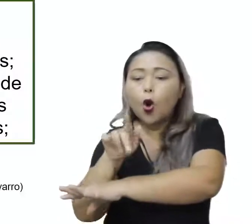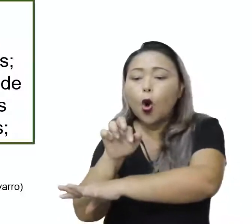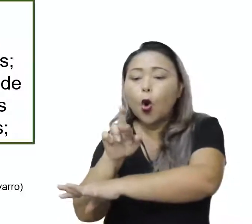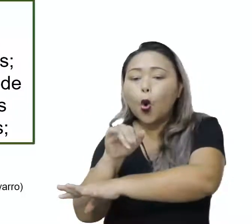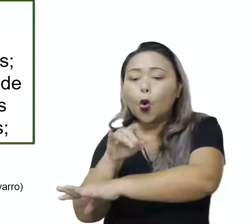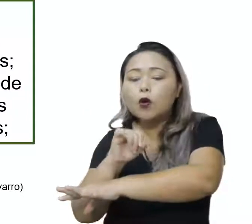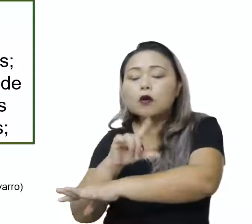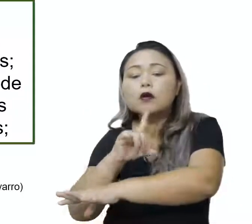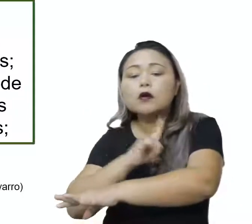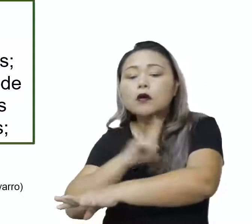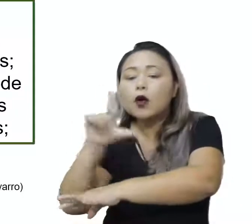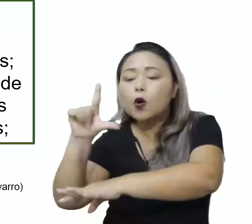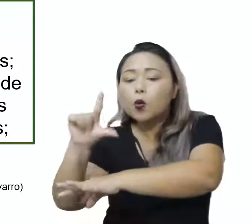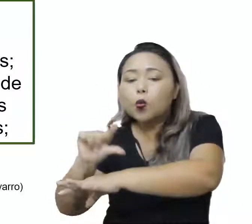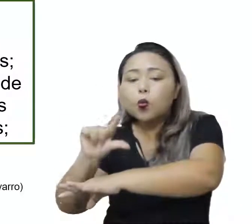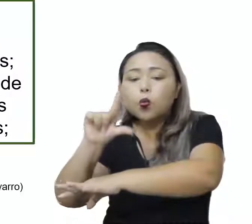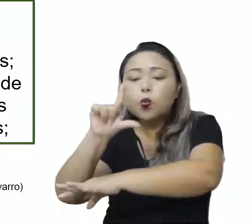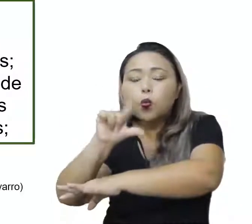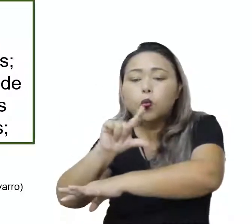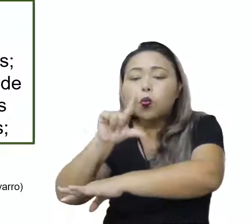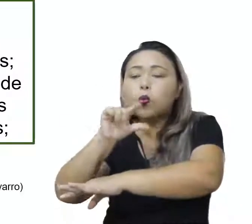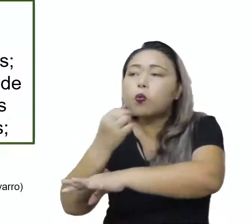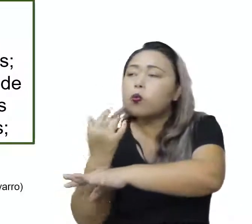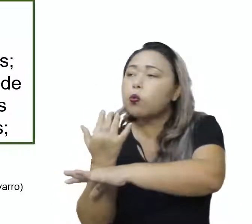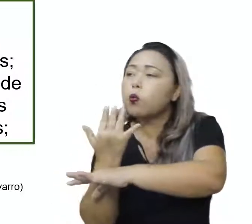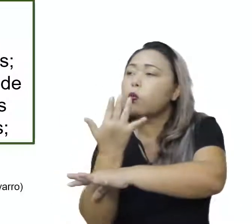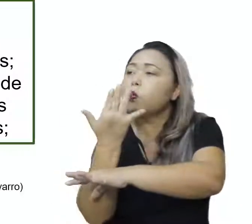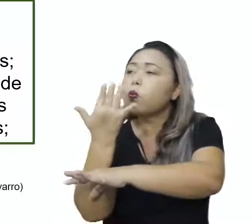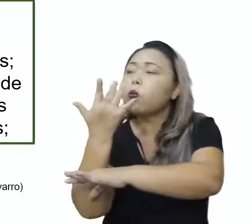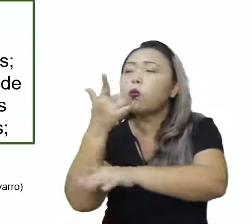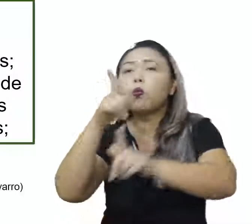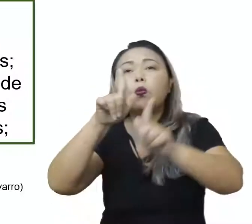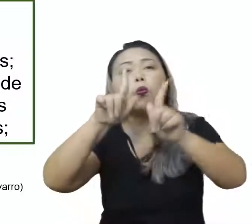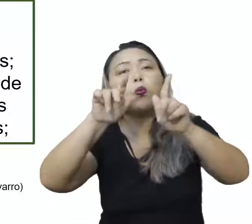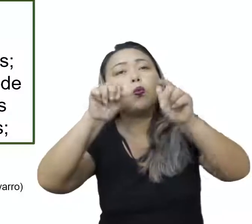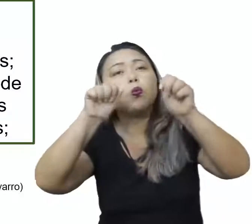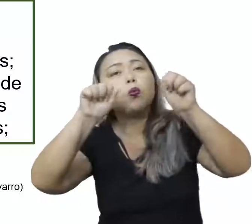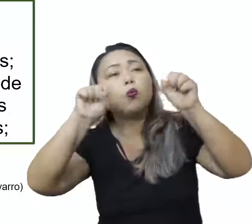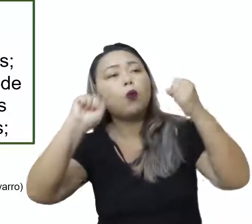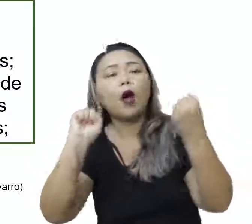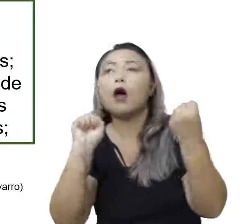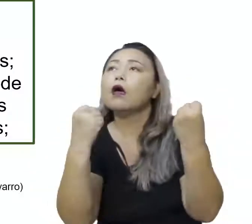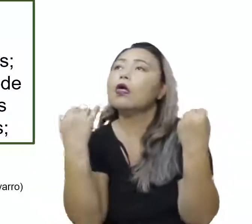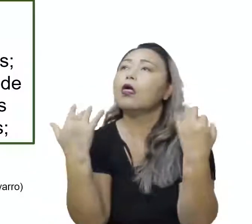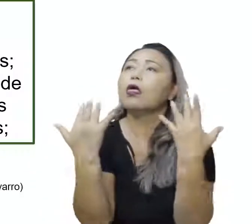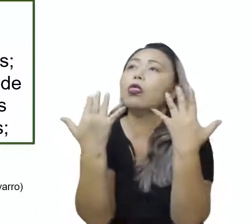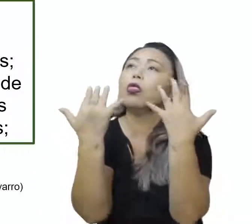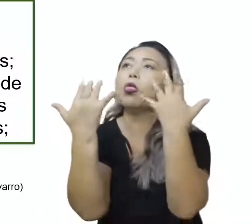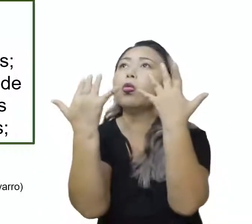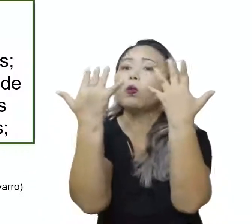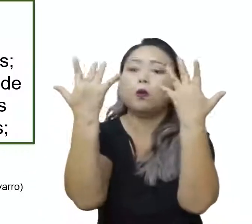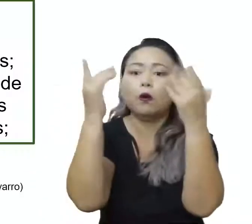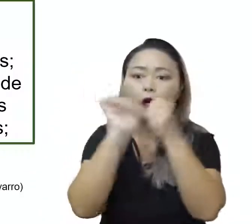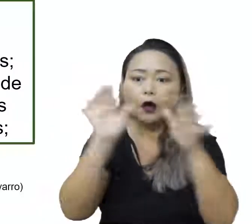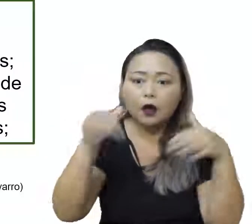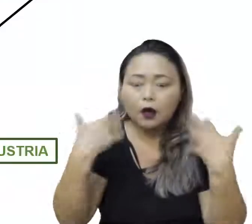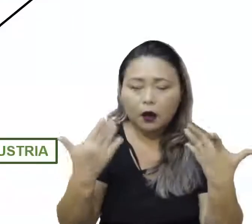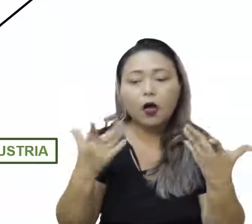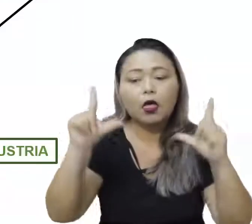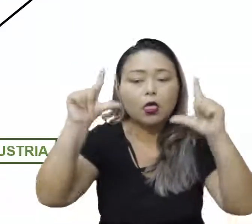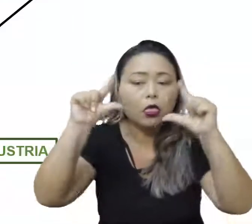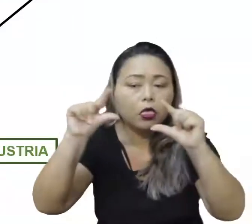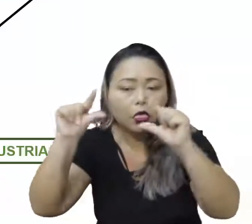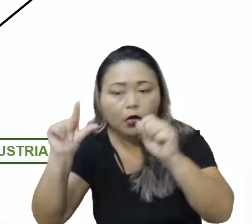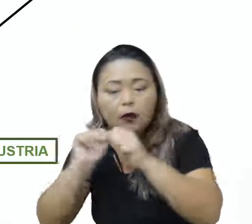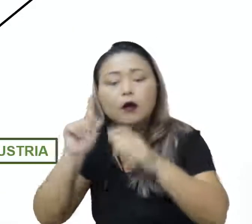uma alta redução de emissão de gases na atmosfera. Ok? Então, esses são os